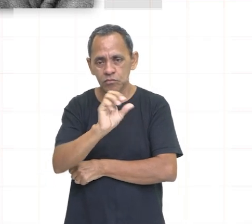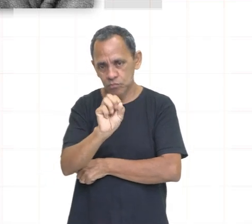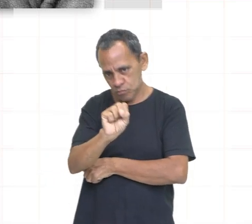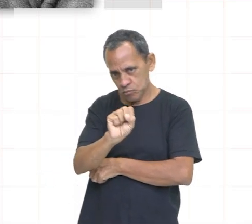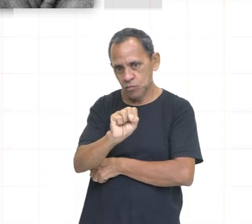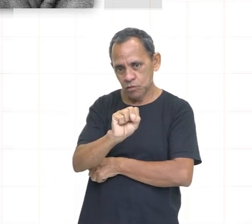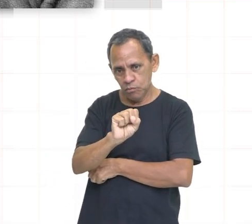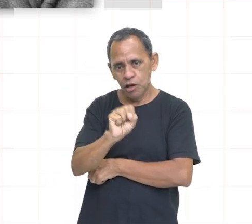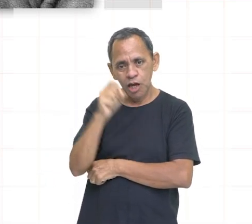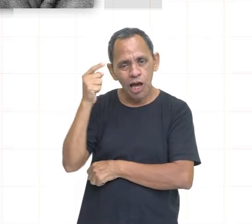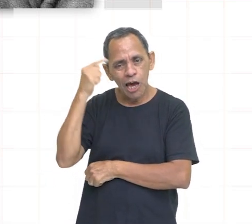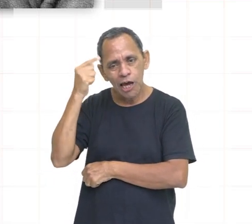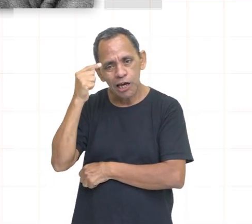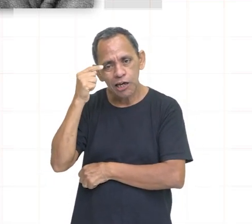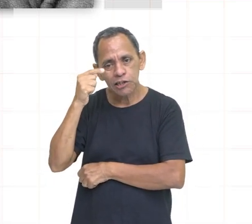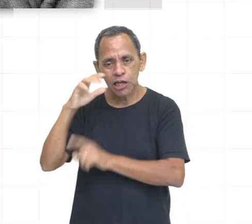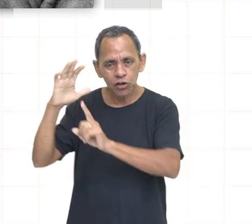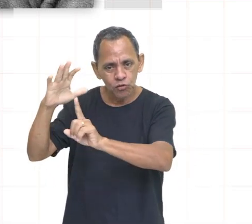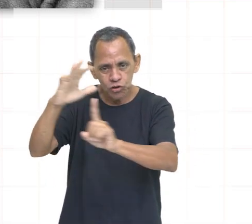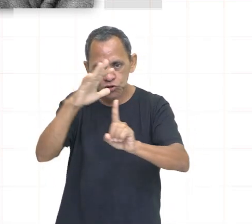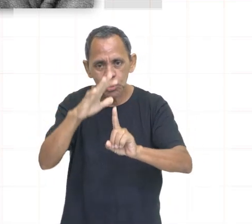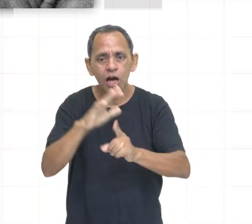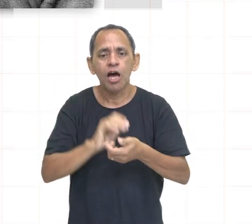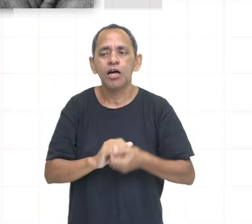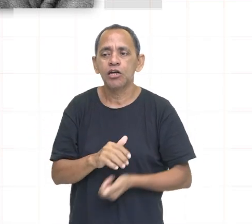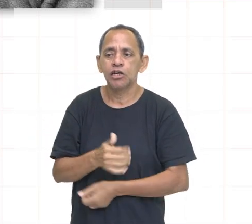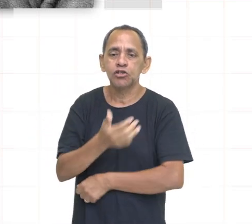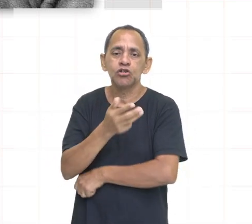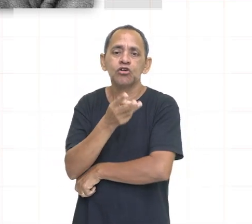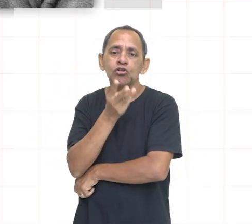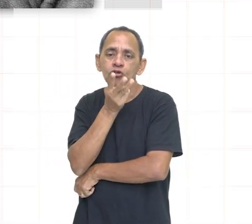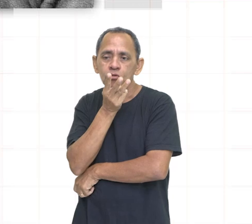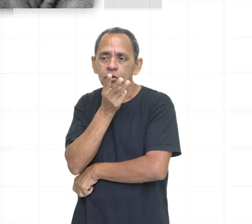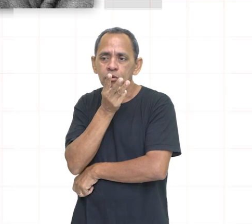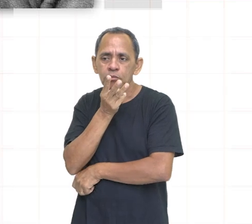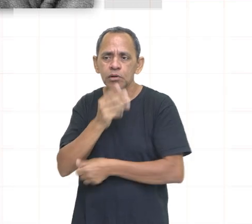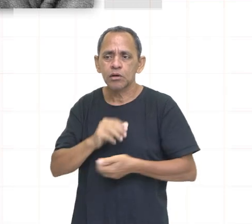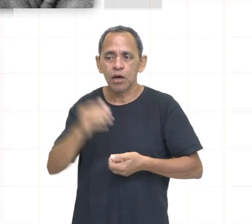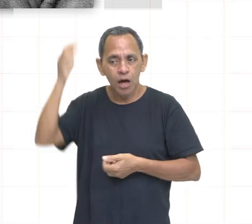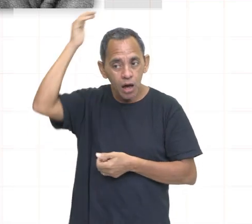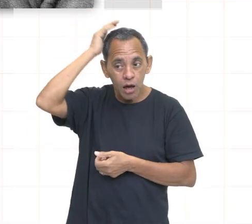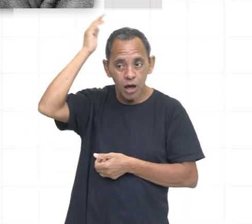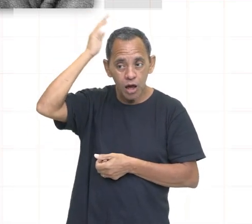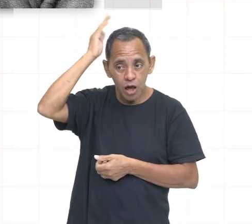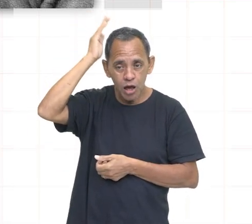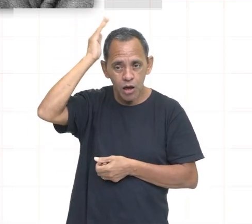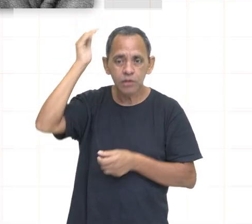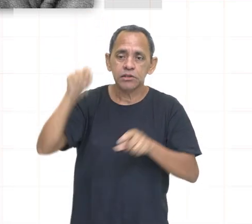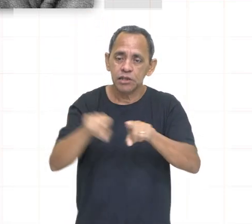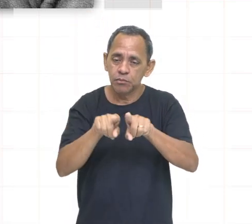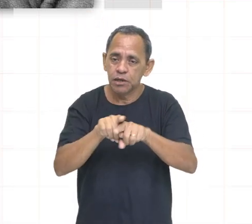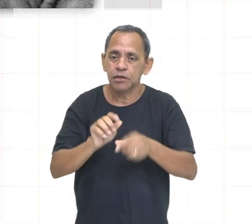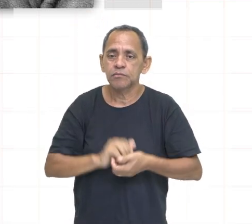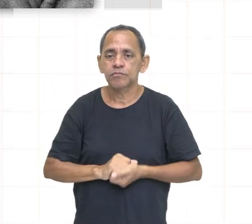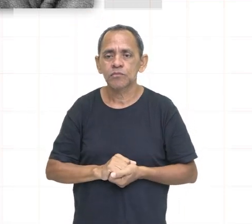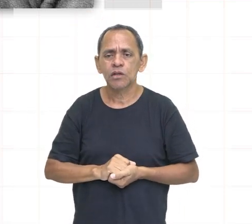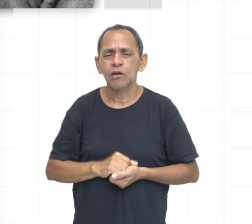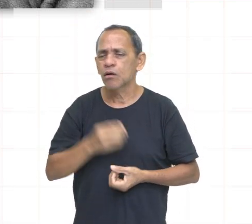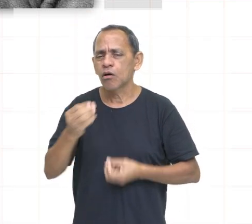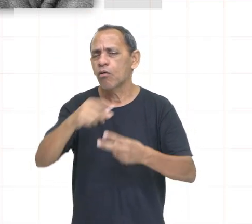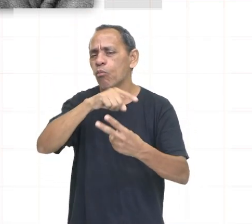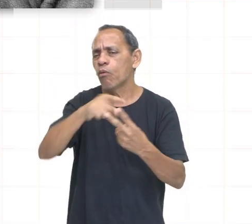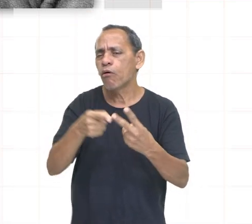1898 e que se inspirava nas ideias do Karl Marx e de Friedrich Engels. Qual era essa ideia, professor? Do